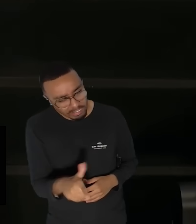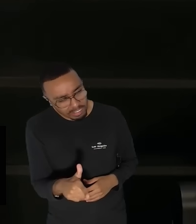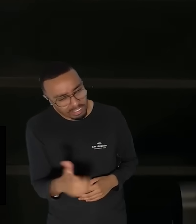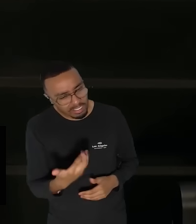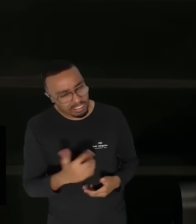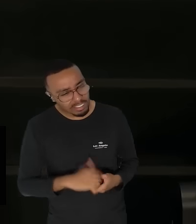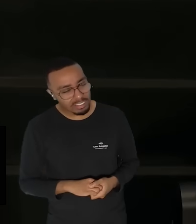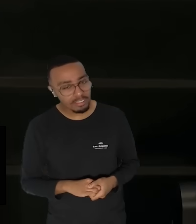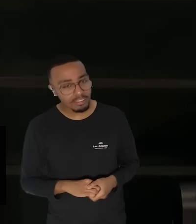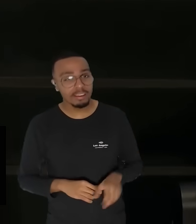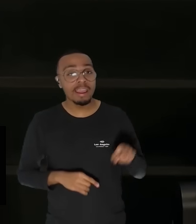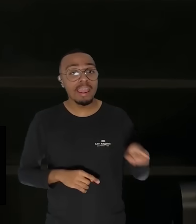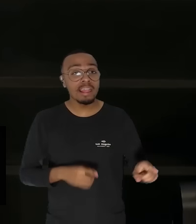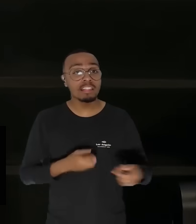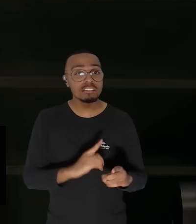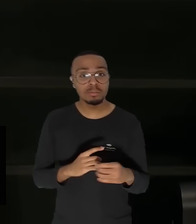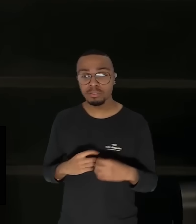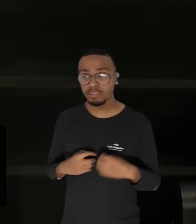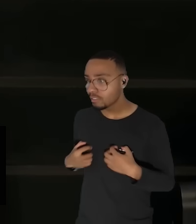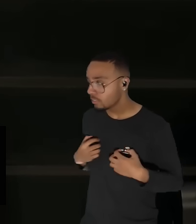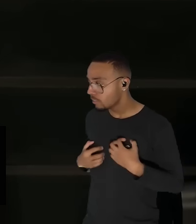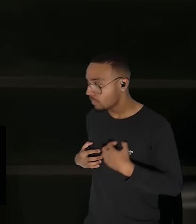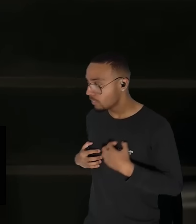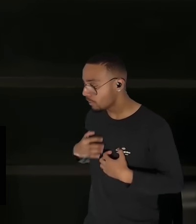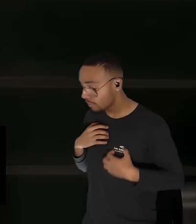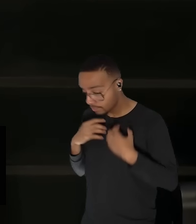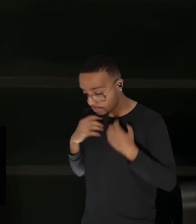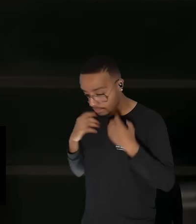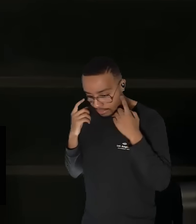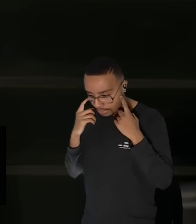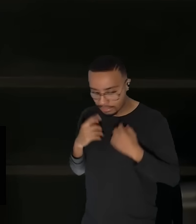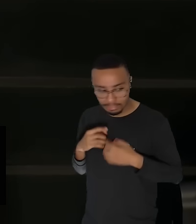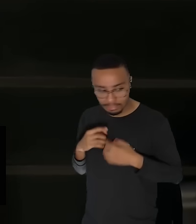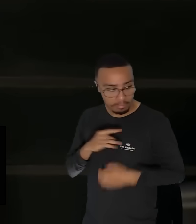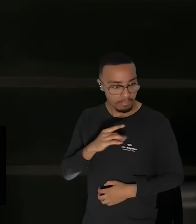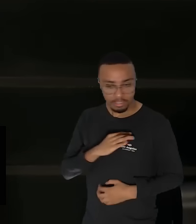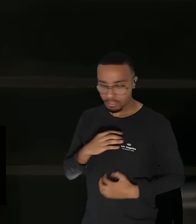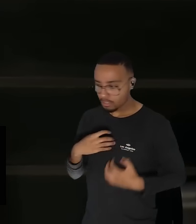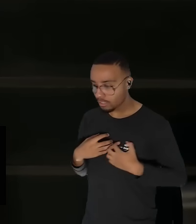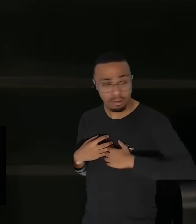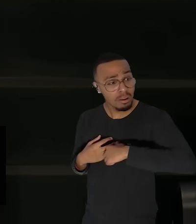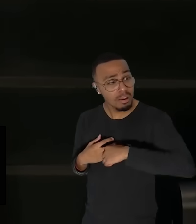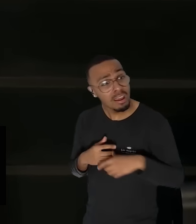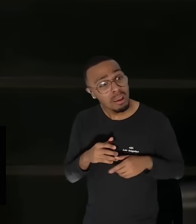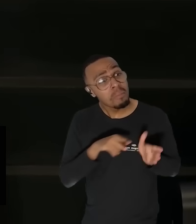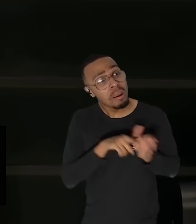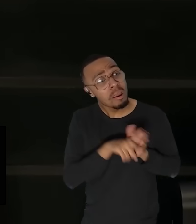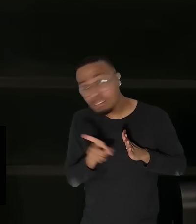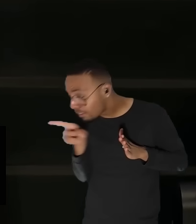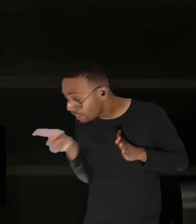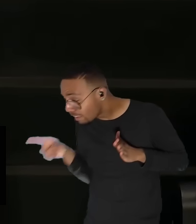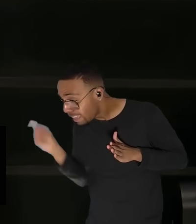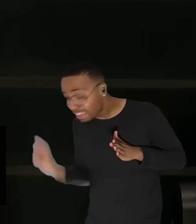Eles estavam apavorados e perguntavam uns aos outros: quem é